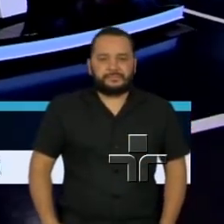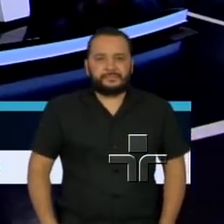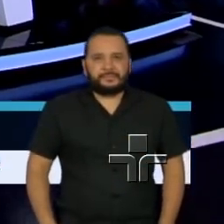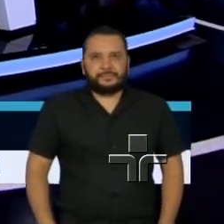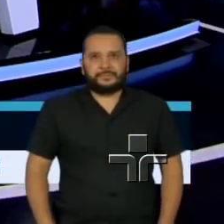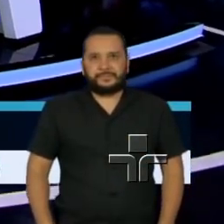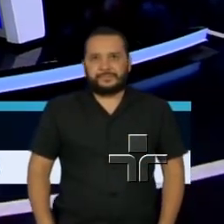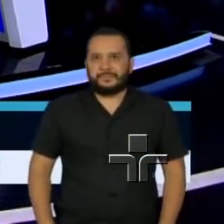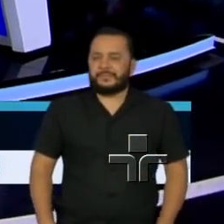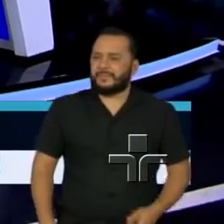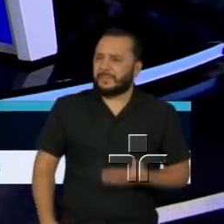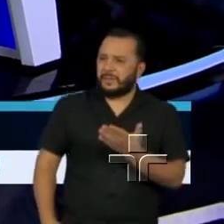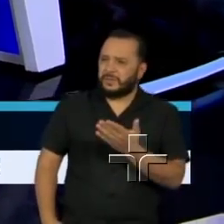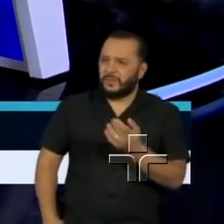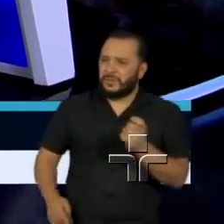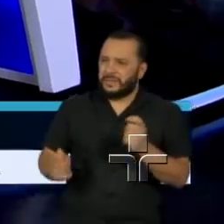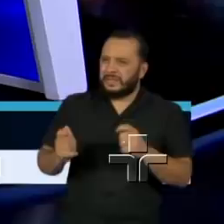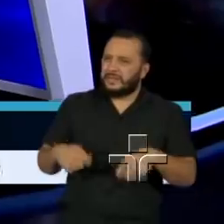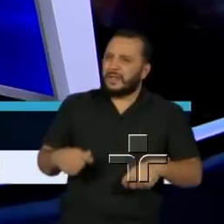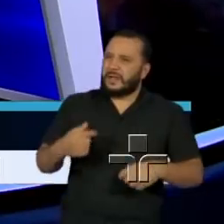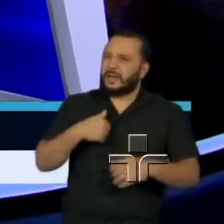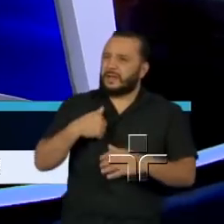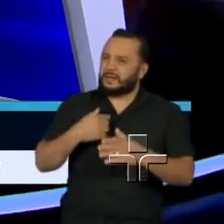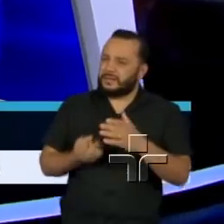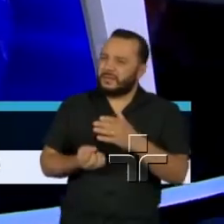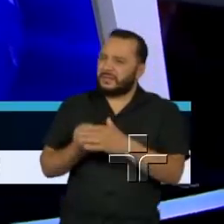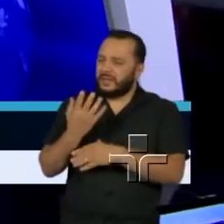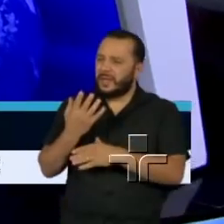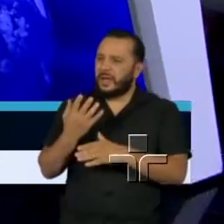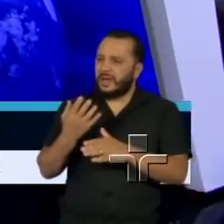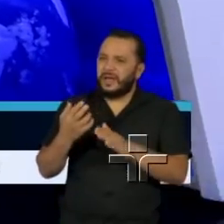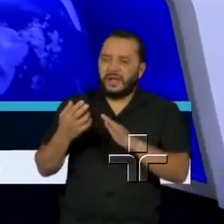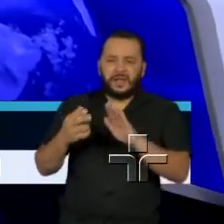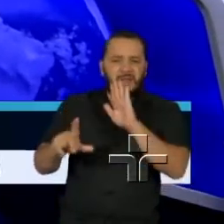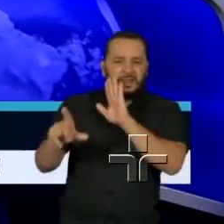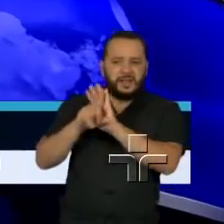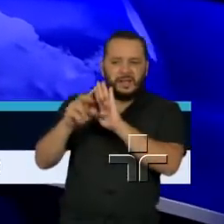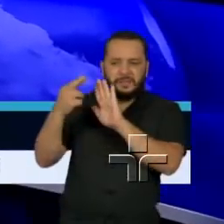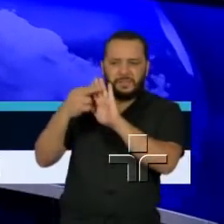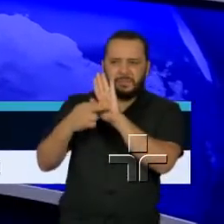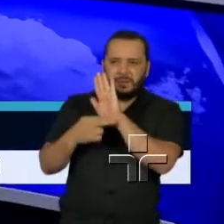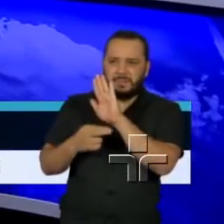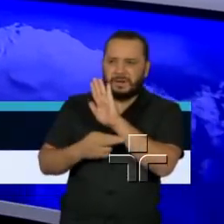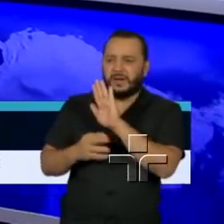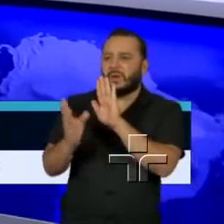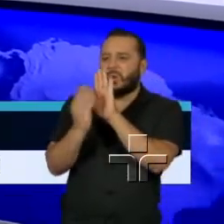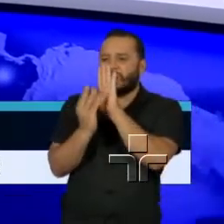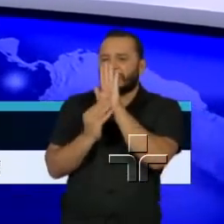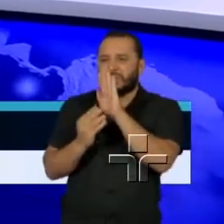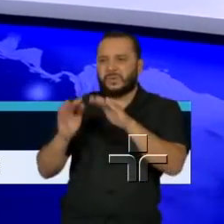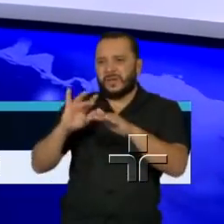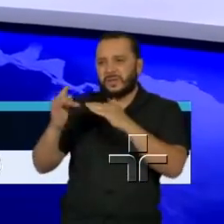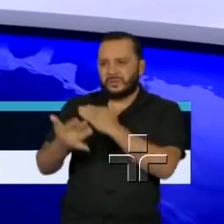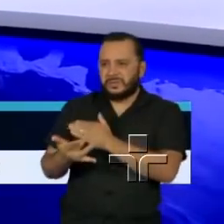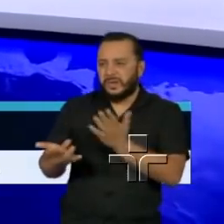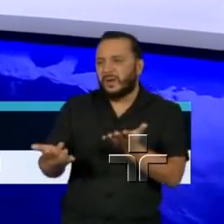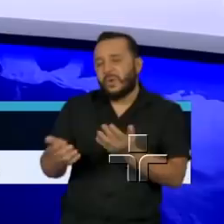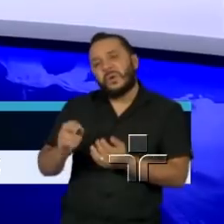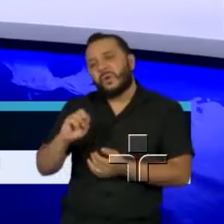Ayrton, seria possível uma regulação de conteúdo para as redes sociais ou isso ia descaracterizar a própria natureza da